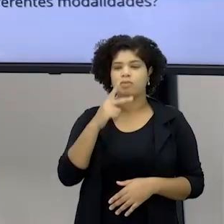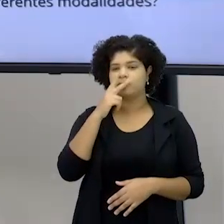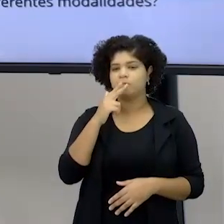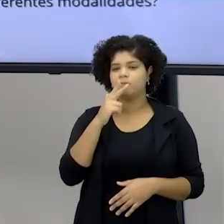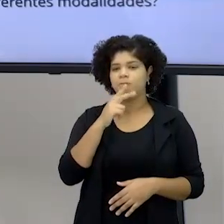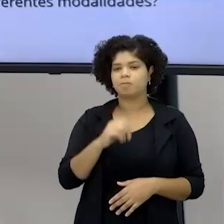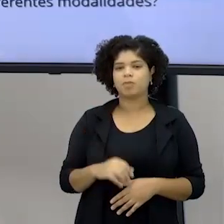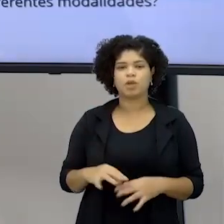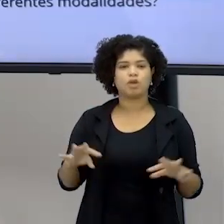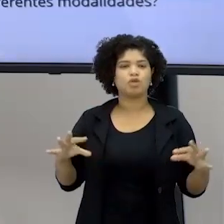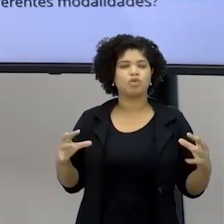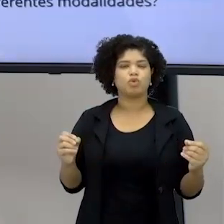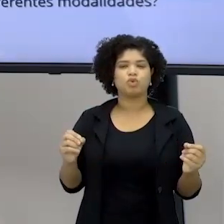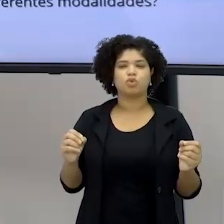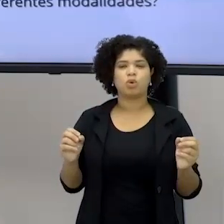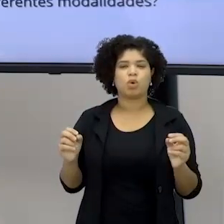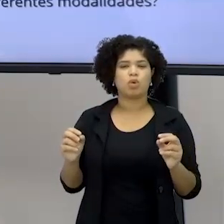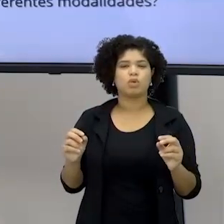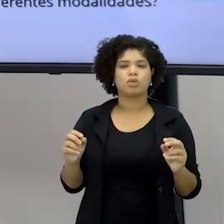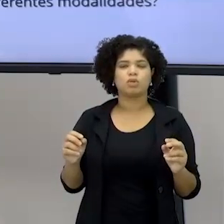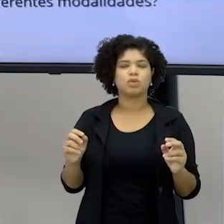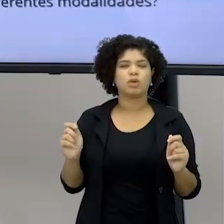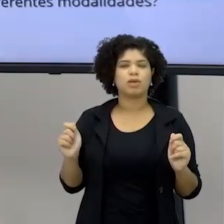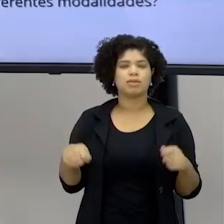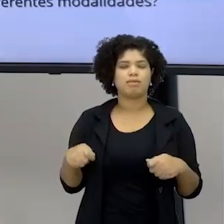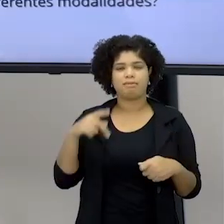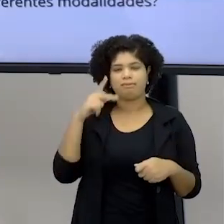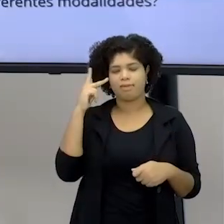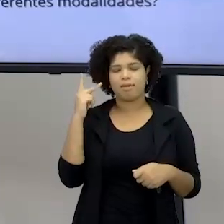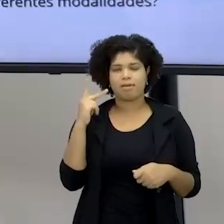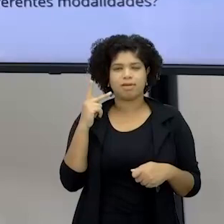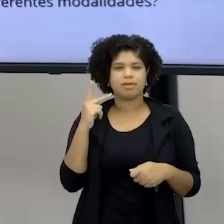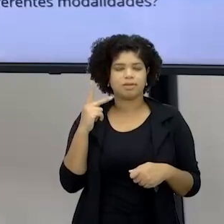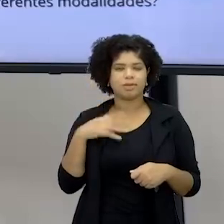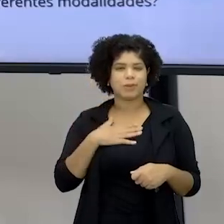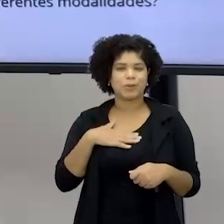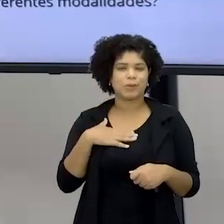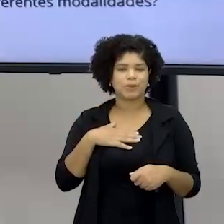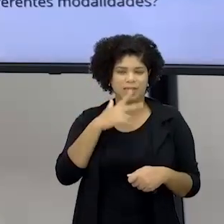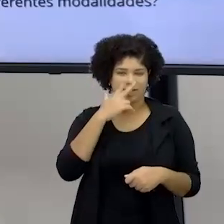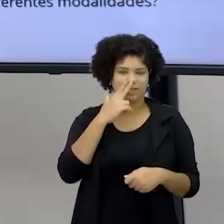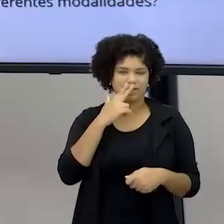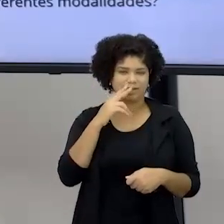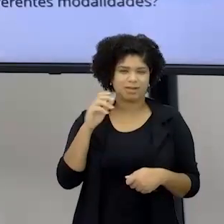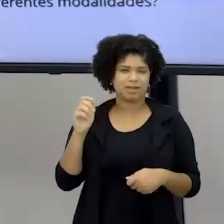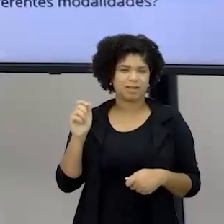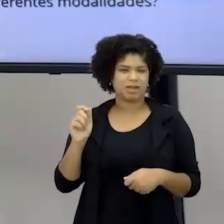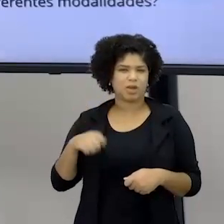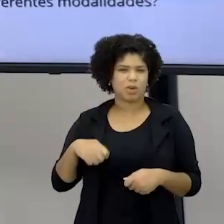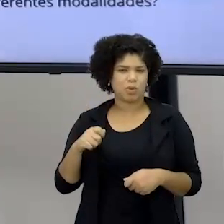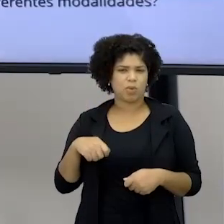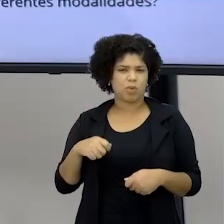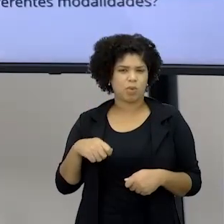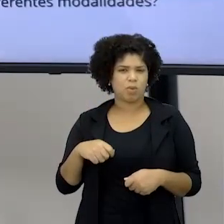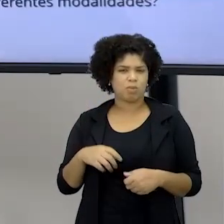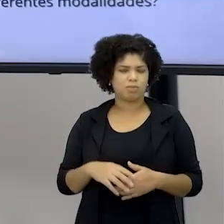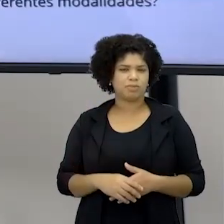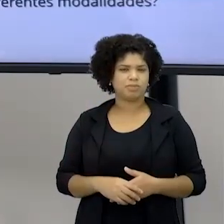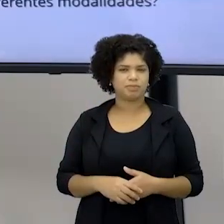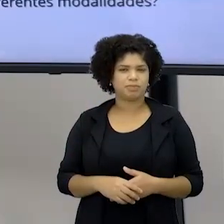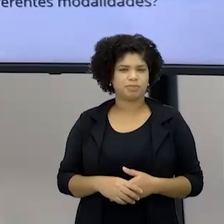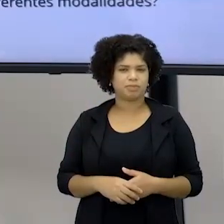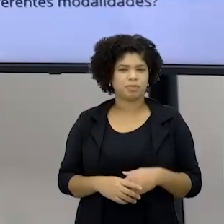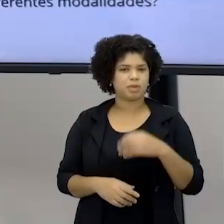eles deveriam ter o mesmo espaço? Será que se eles tivessem o mesmo espaço, isso